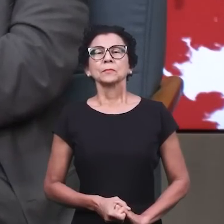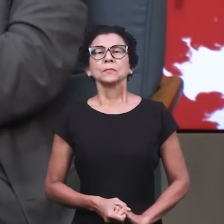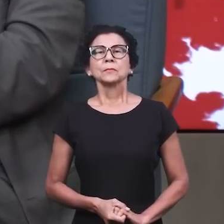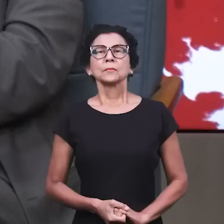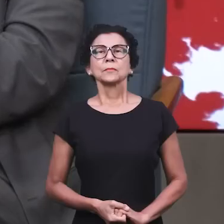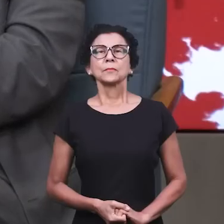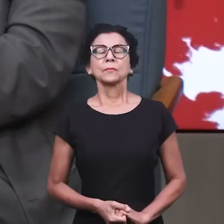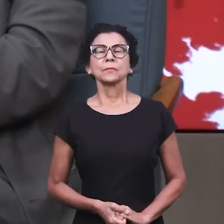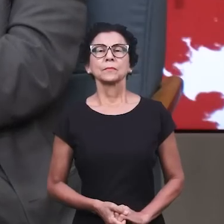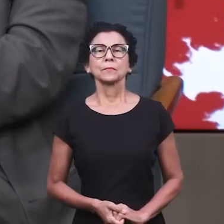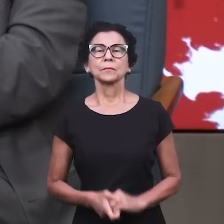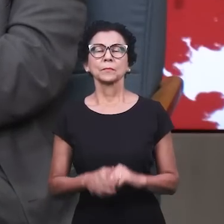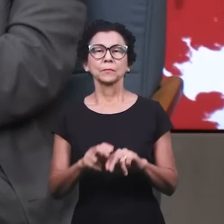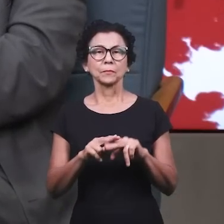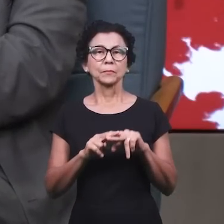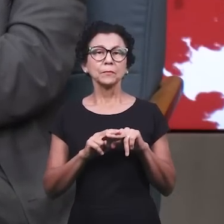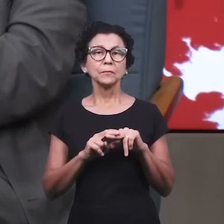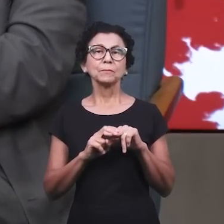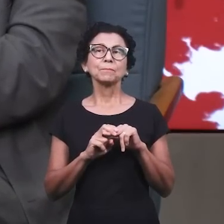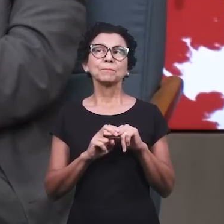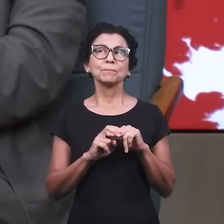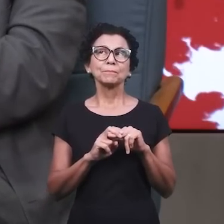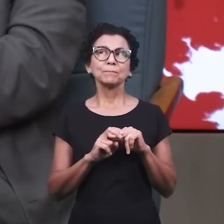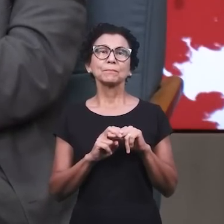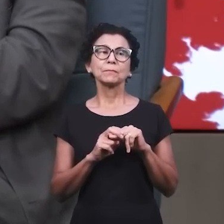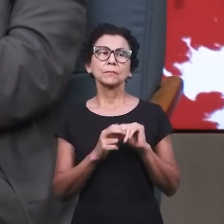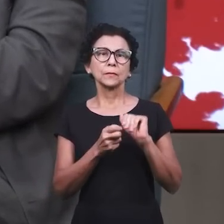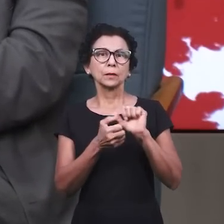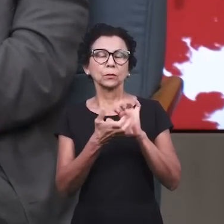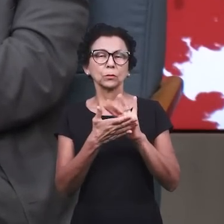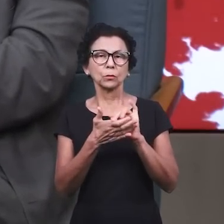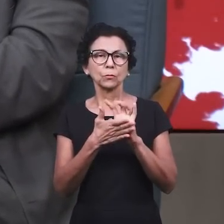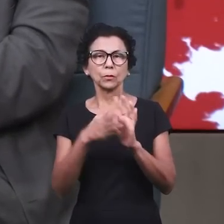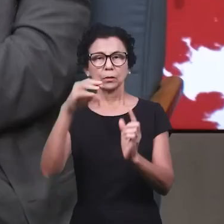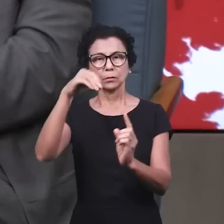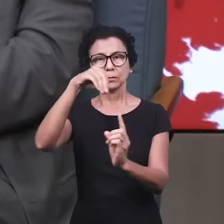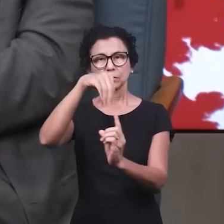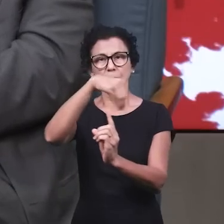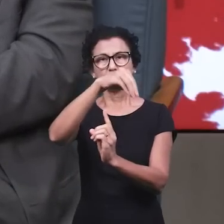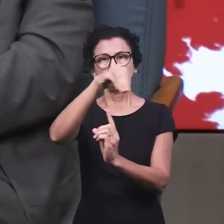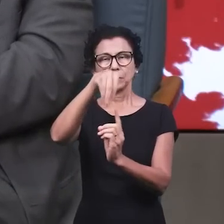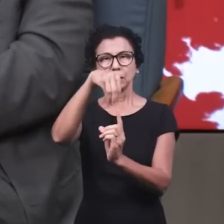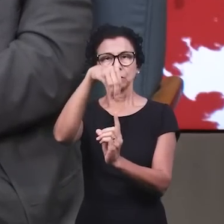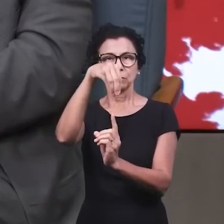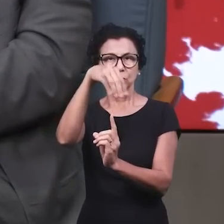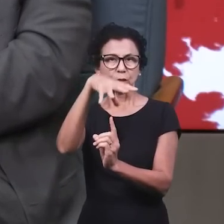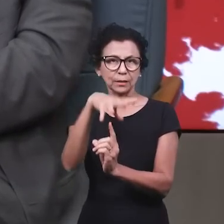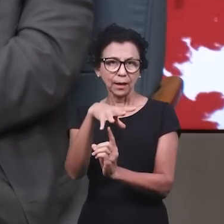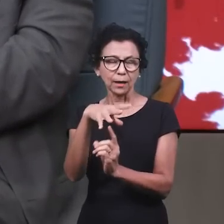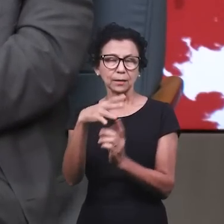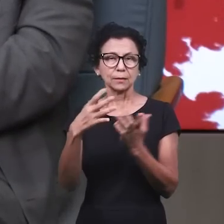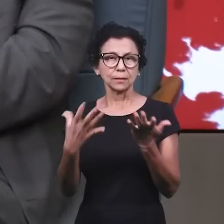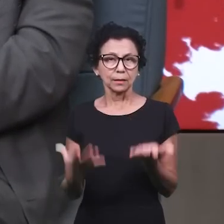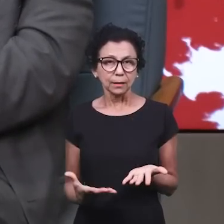que o louvor é um recurso da graça, nós estamos falando que quando nós utilizamos